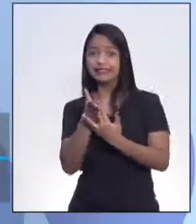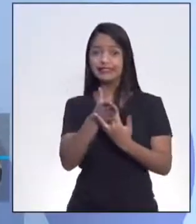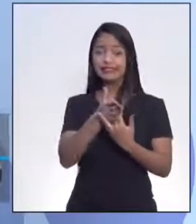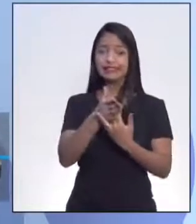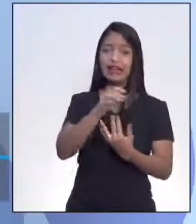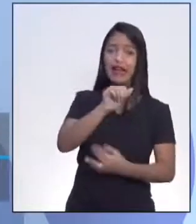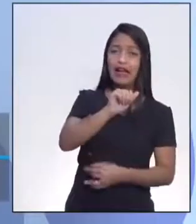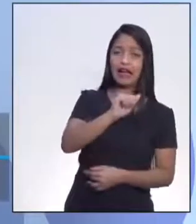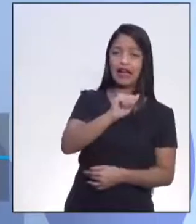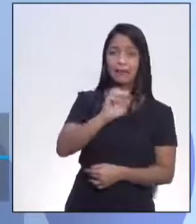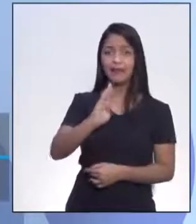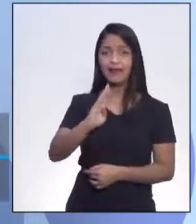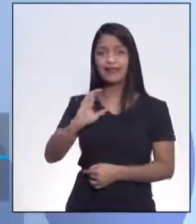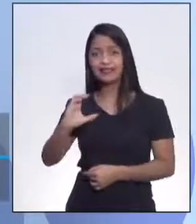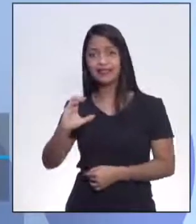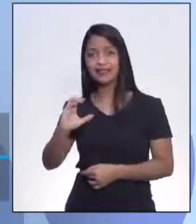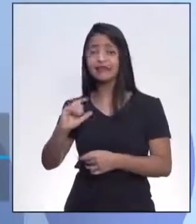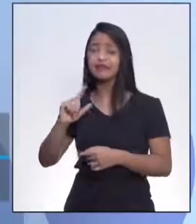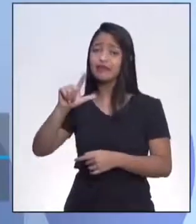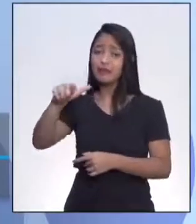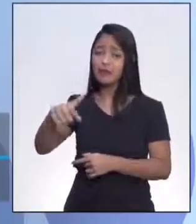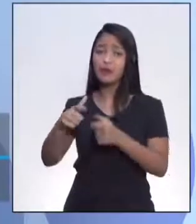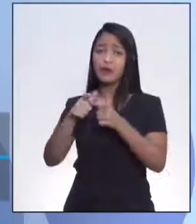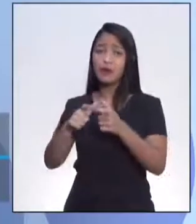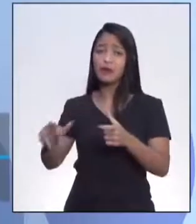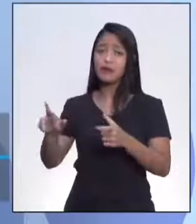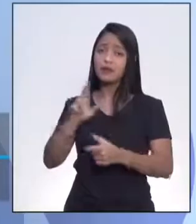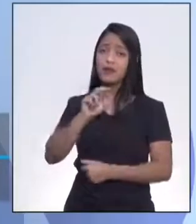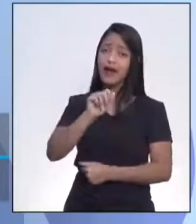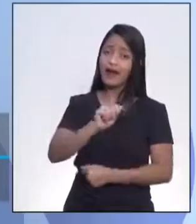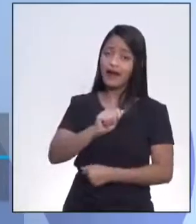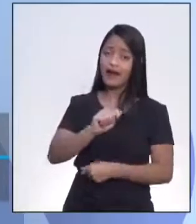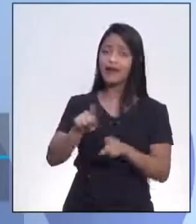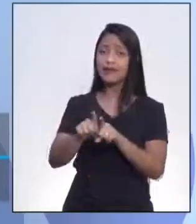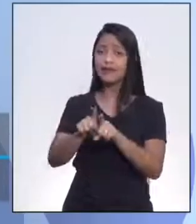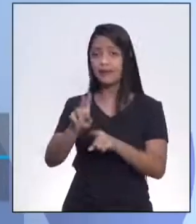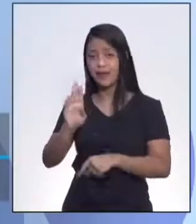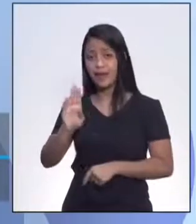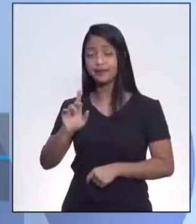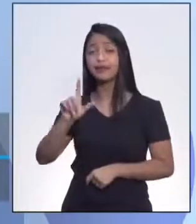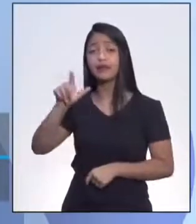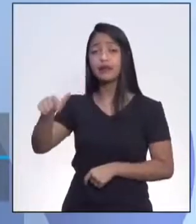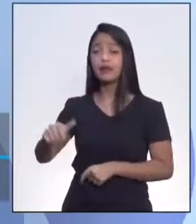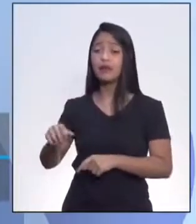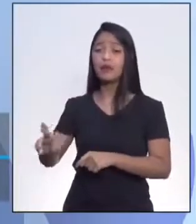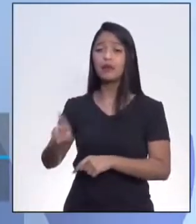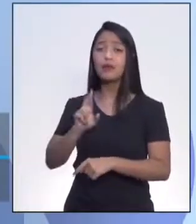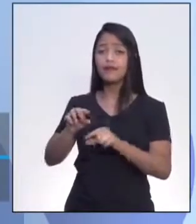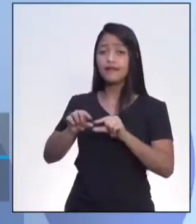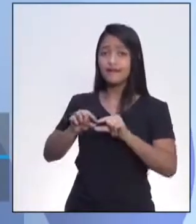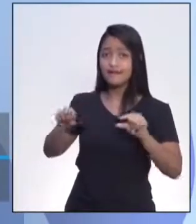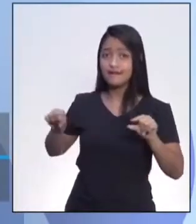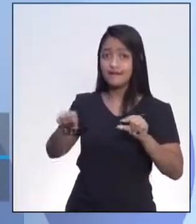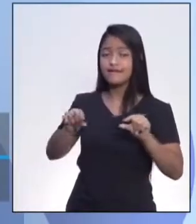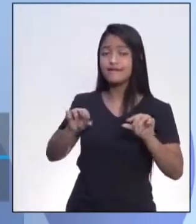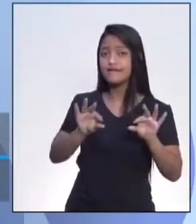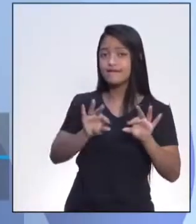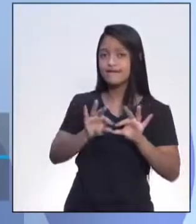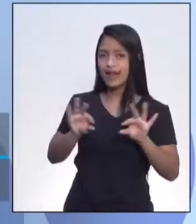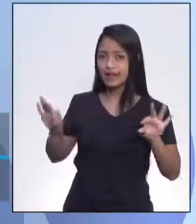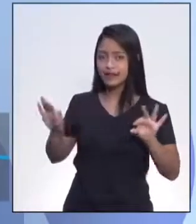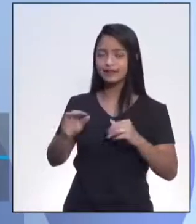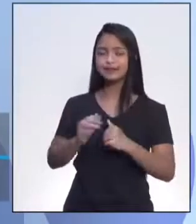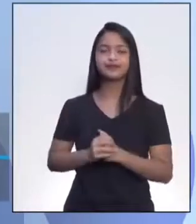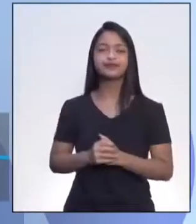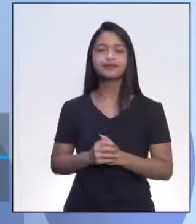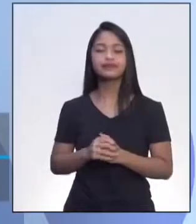Maria começou a colocar A e B. E aí depois o pessoal começou a responder mesmo, colocar. Então o Caio respondeu as a result of. E